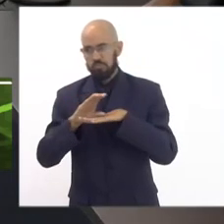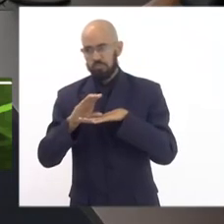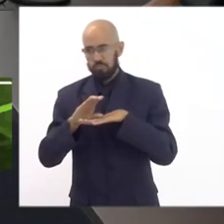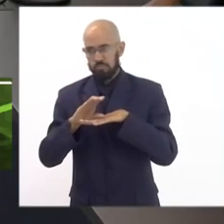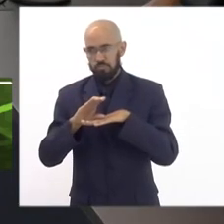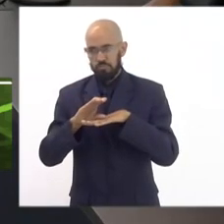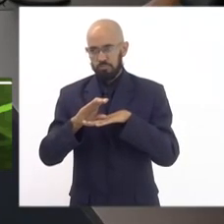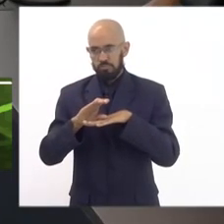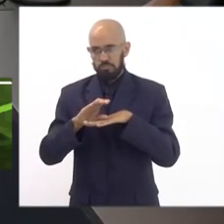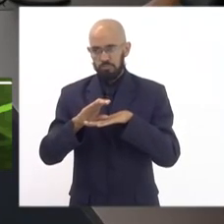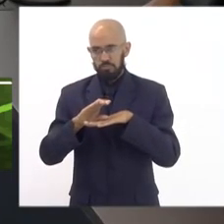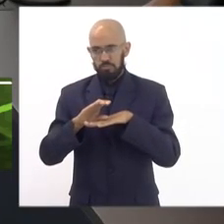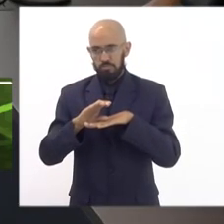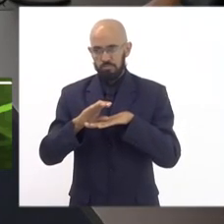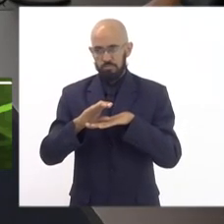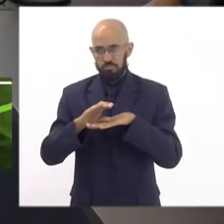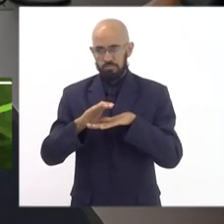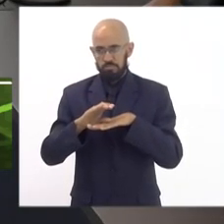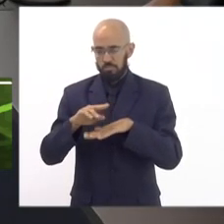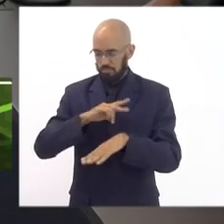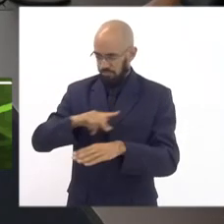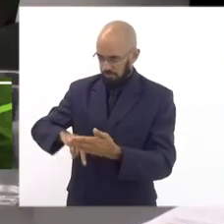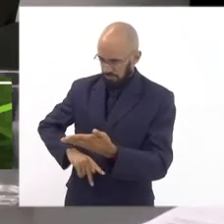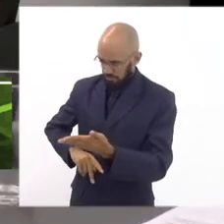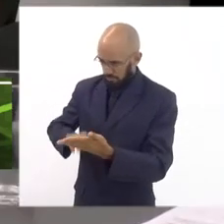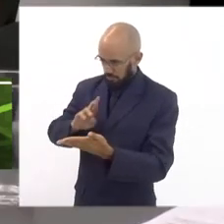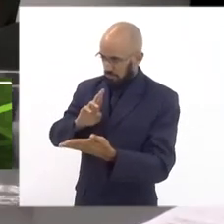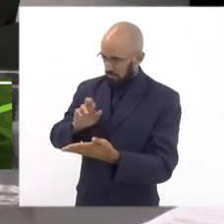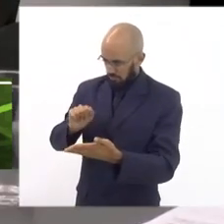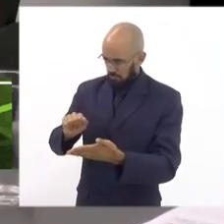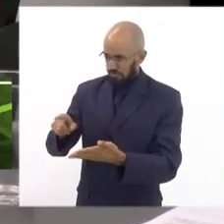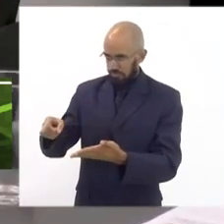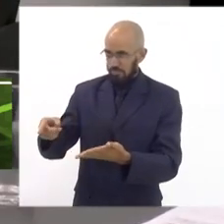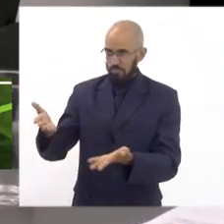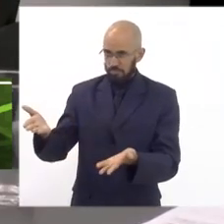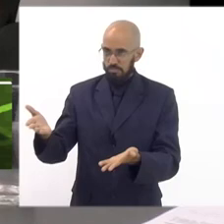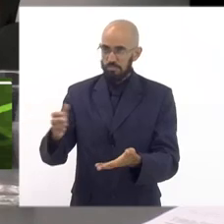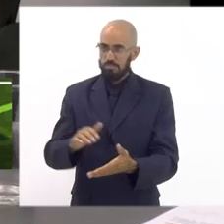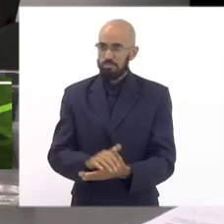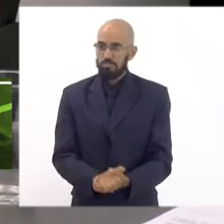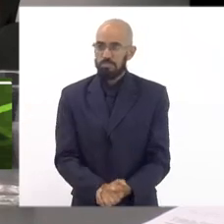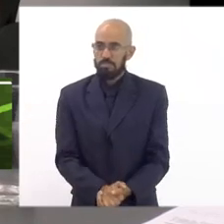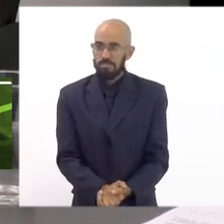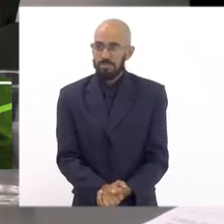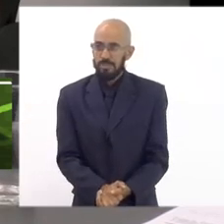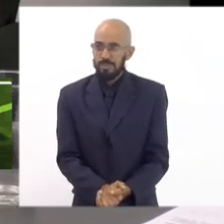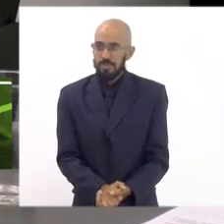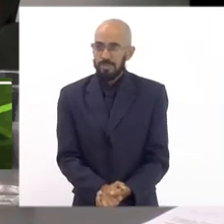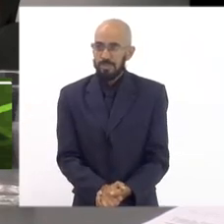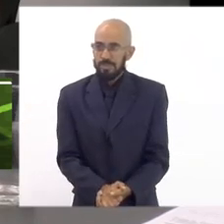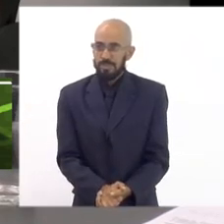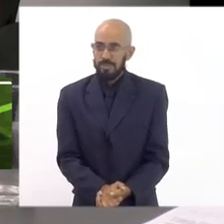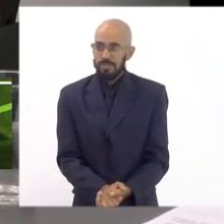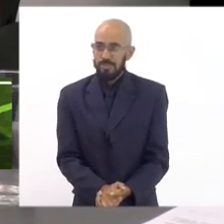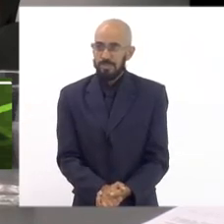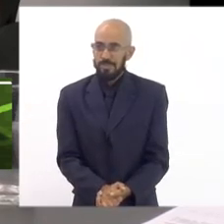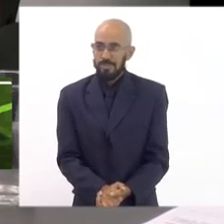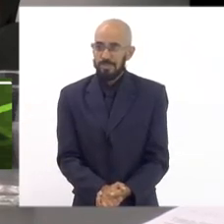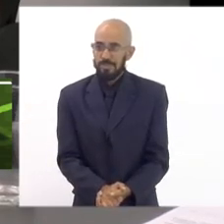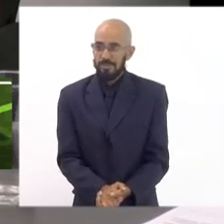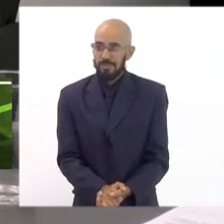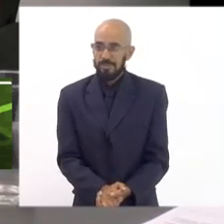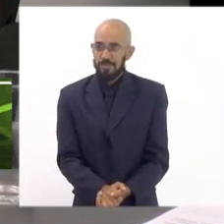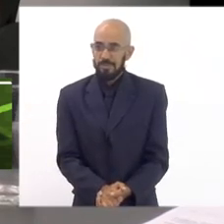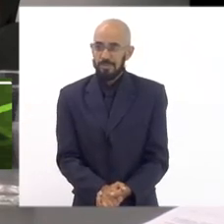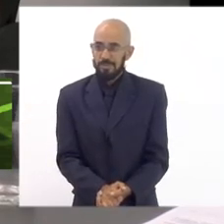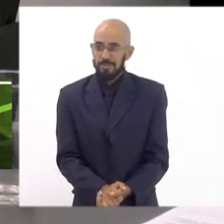permite? Deputado Rodrigo Amorim. Depois desse magistério... Desculpe, eu tenho que sair nesse segundo. Eu vou sair em um minuto, senão eu perco o